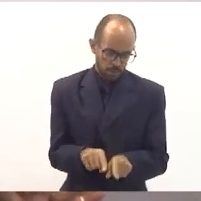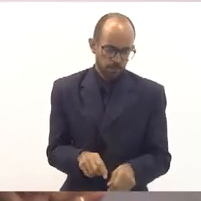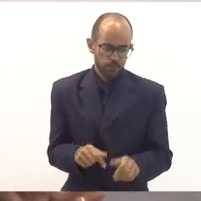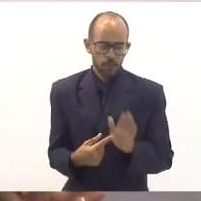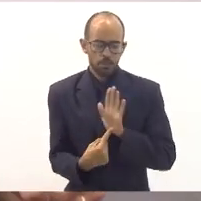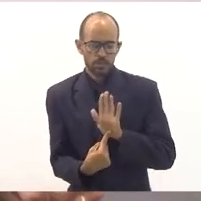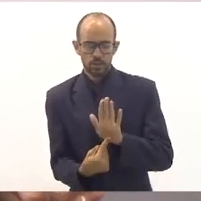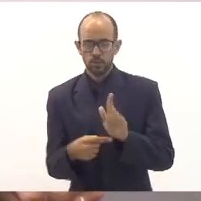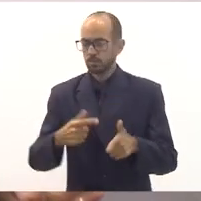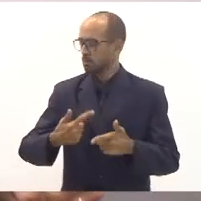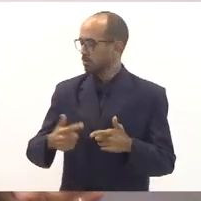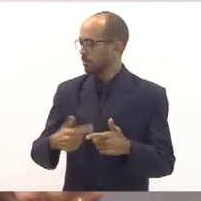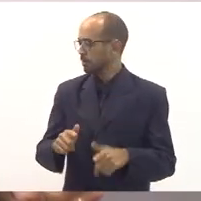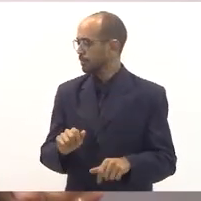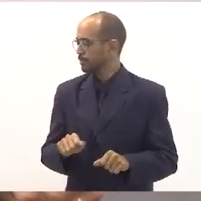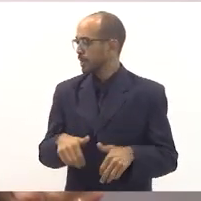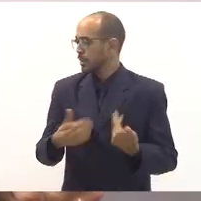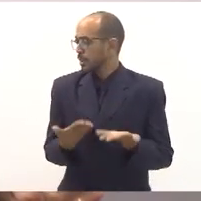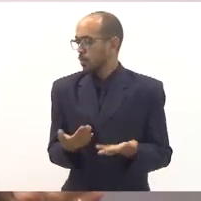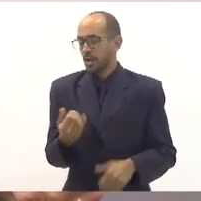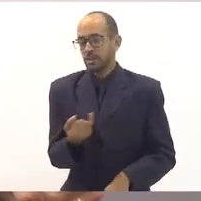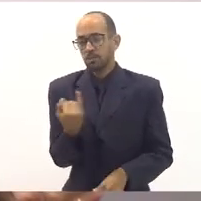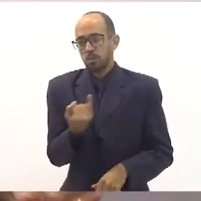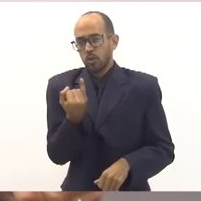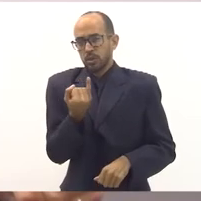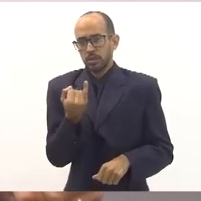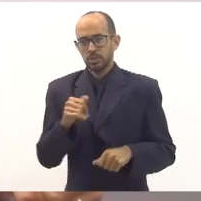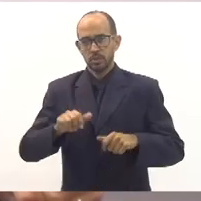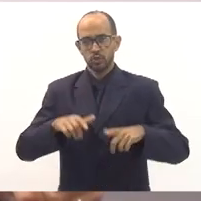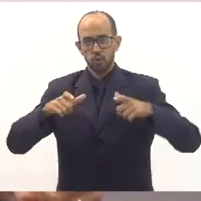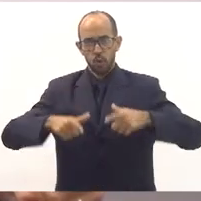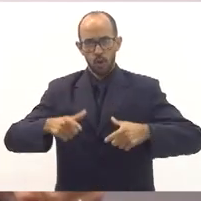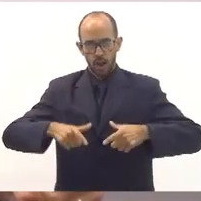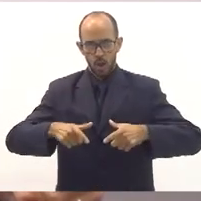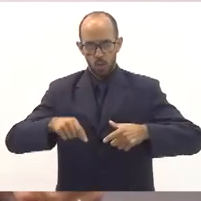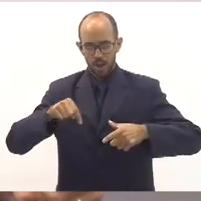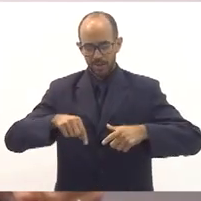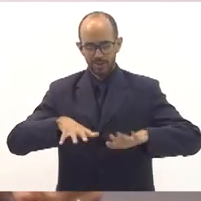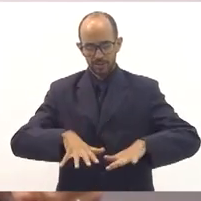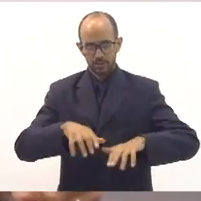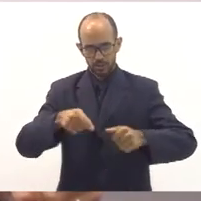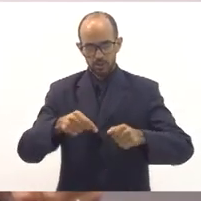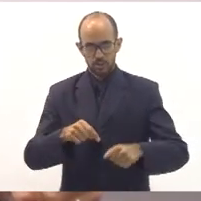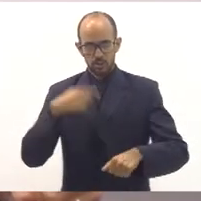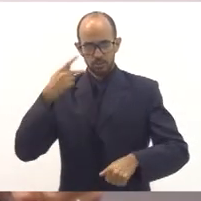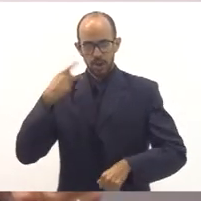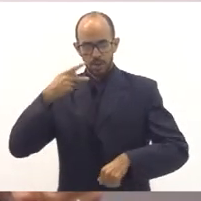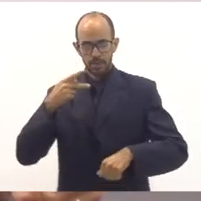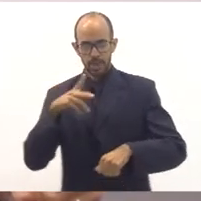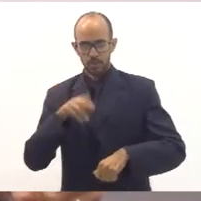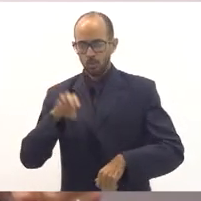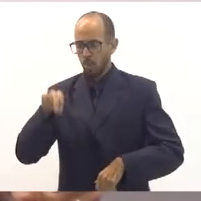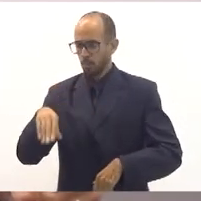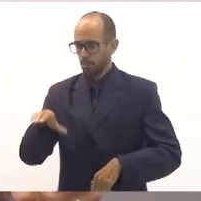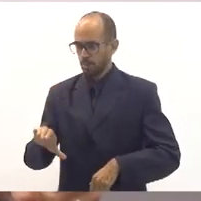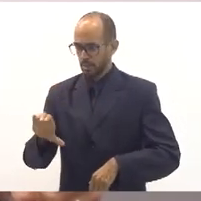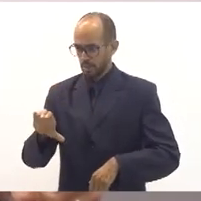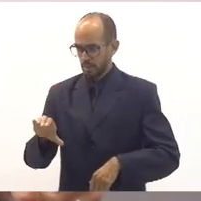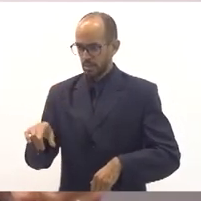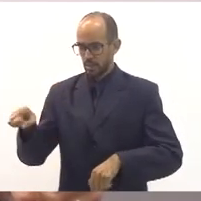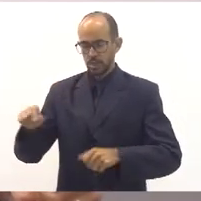uso problemático daí a importância de espaços como esses em Paris como um link que